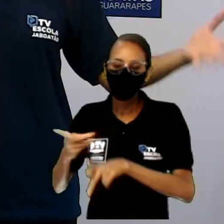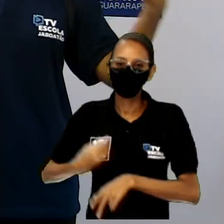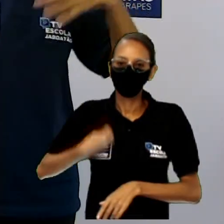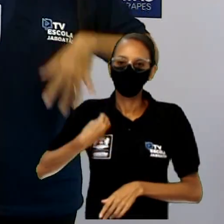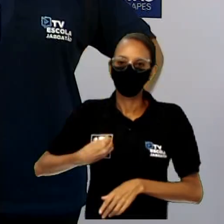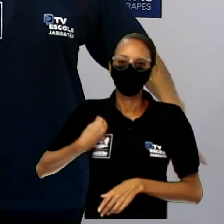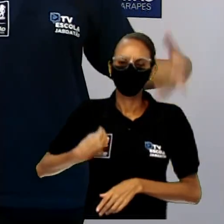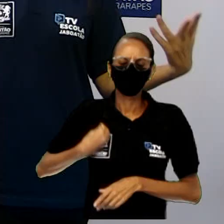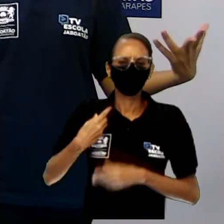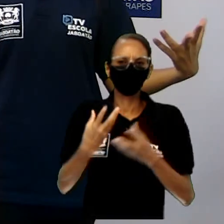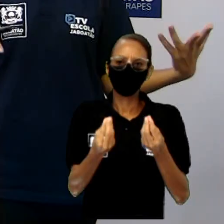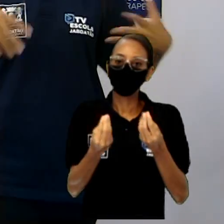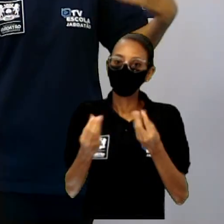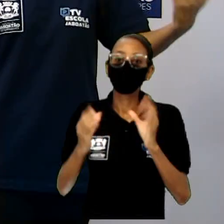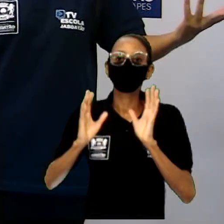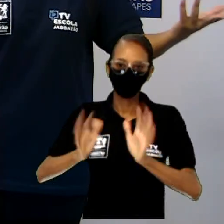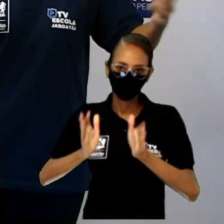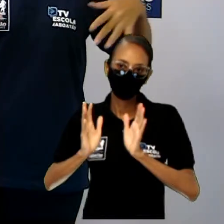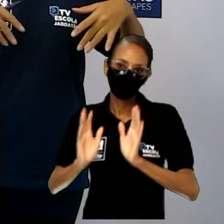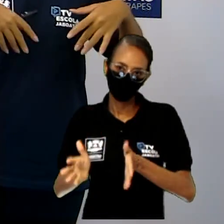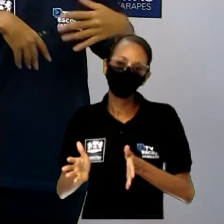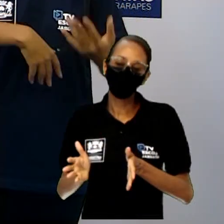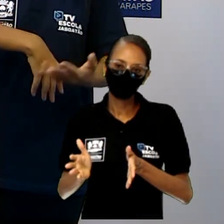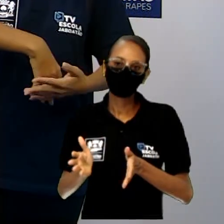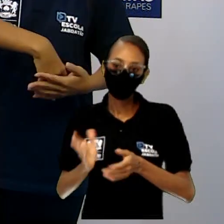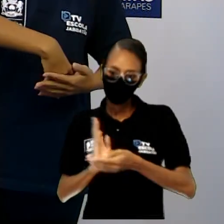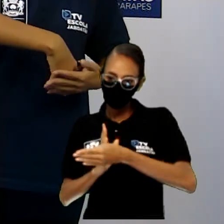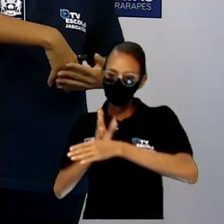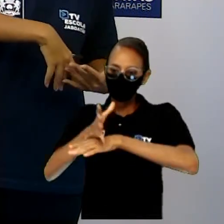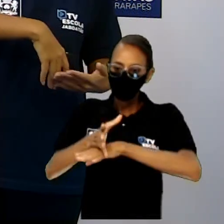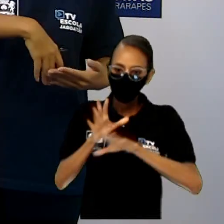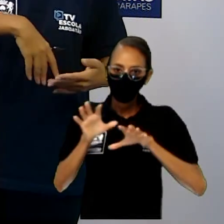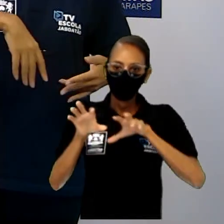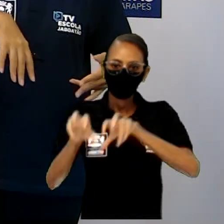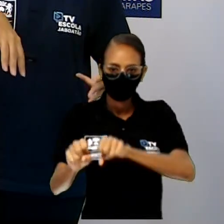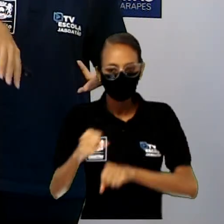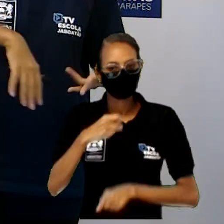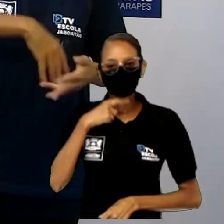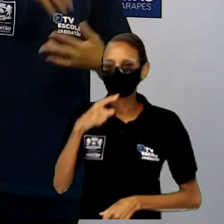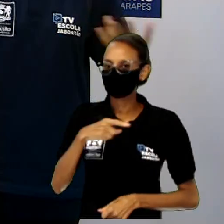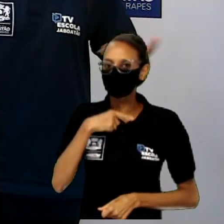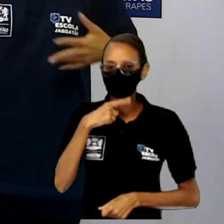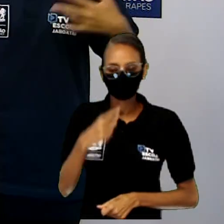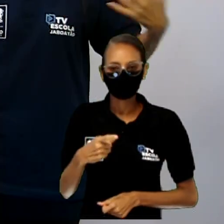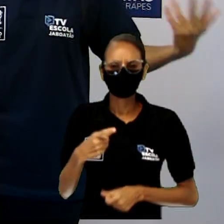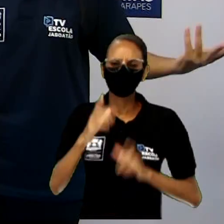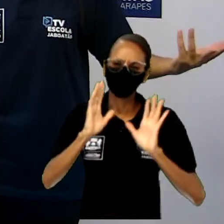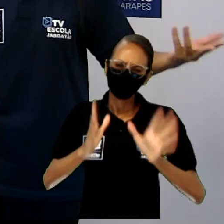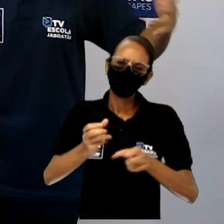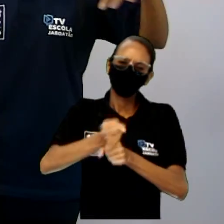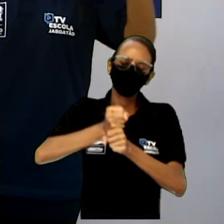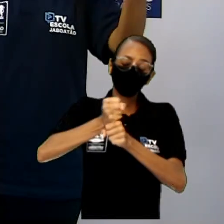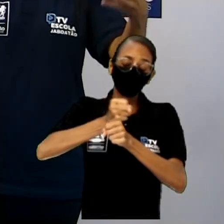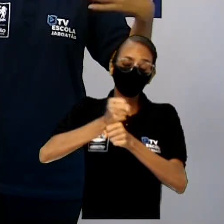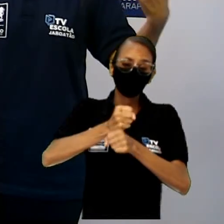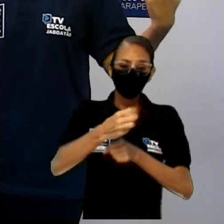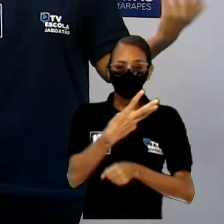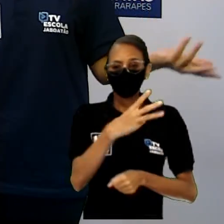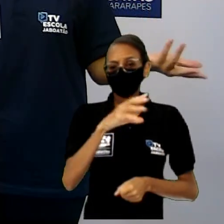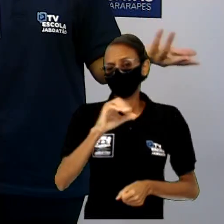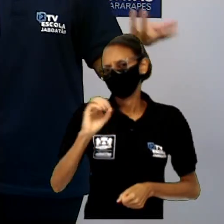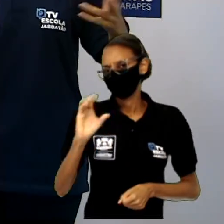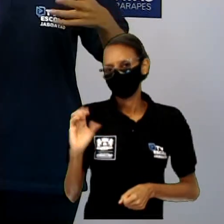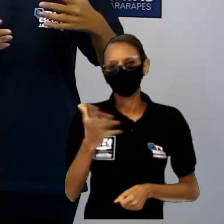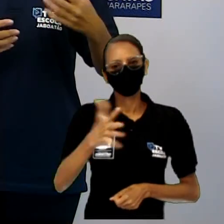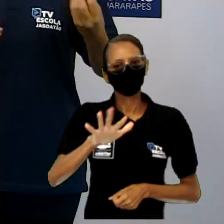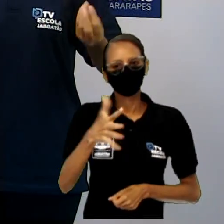minha, estava aqui há muito tempo atrás. Não. Já tinham se passado assim, mais de 200, 300 anos e as terras estavam